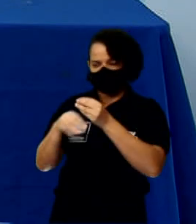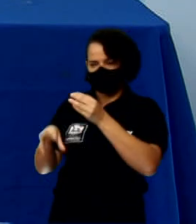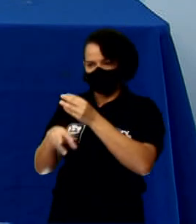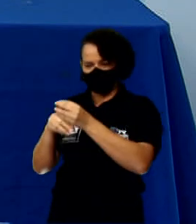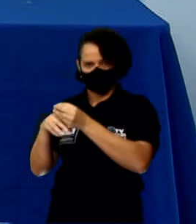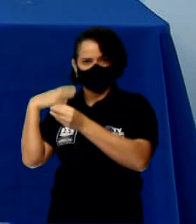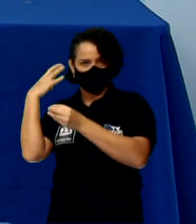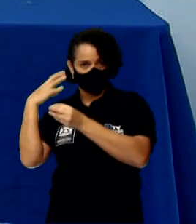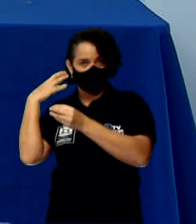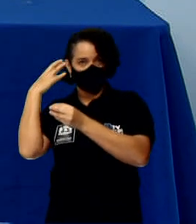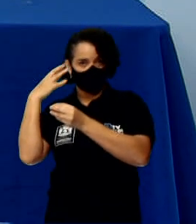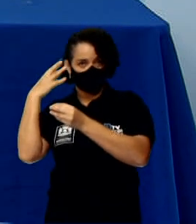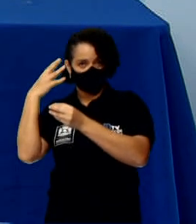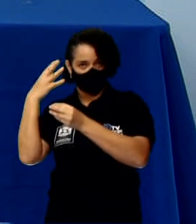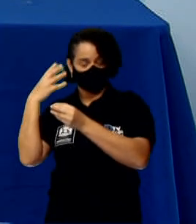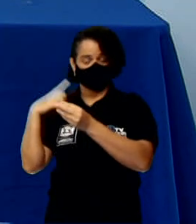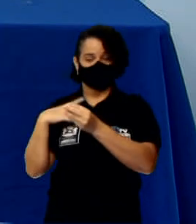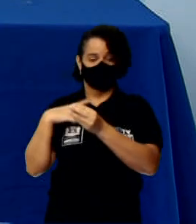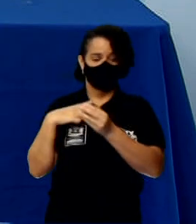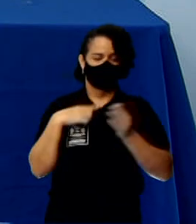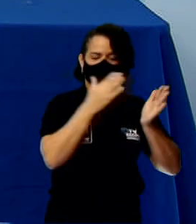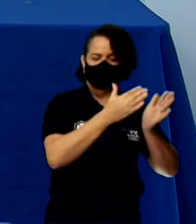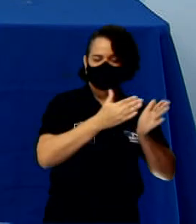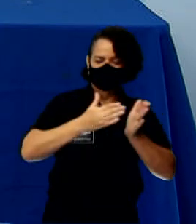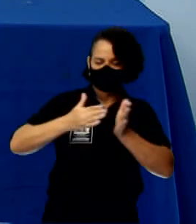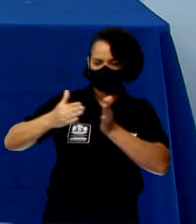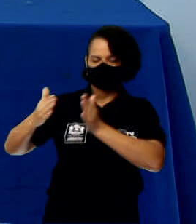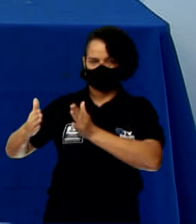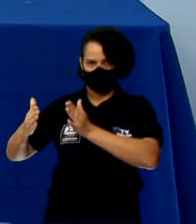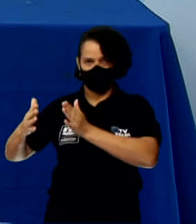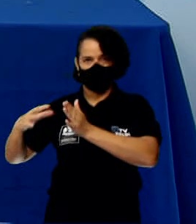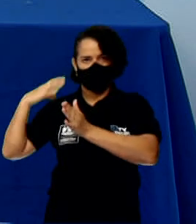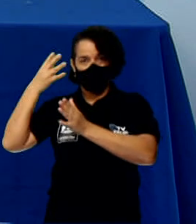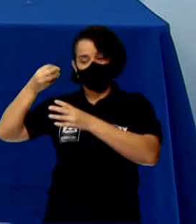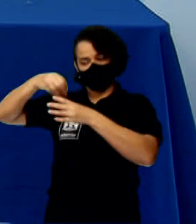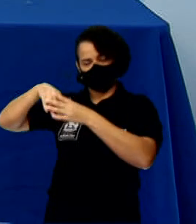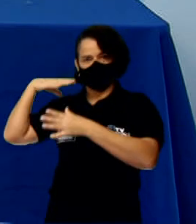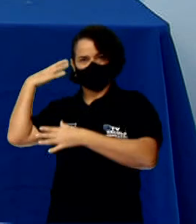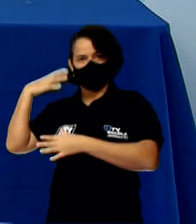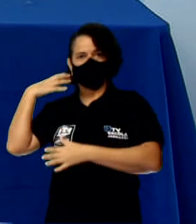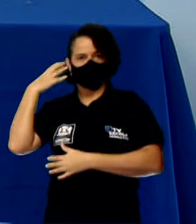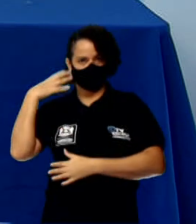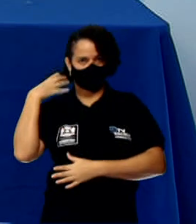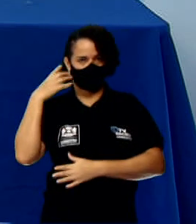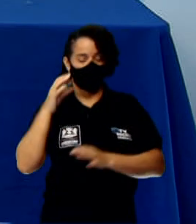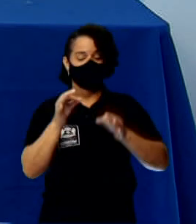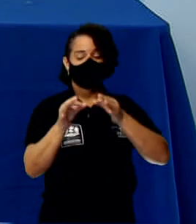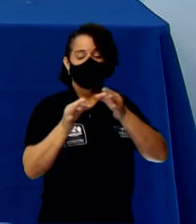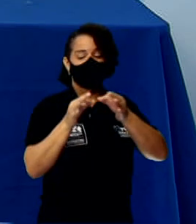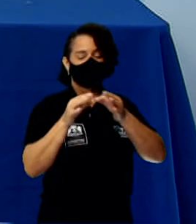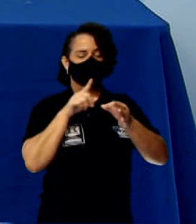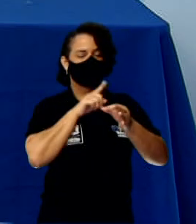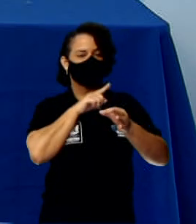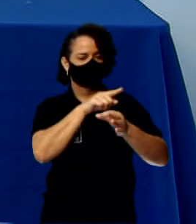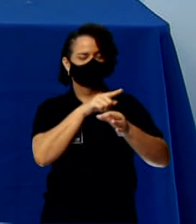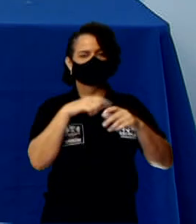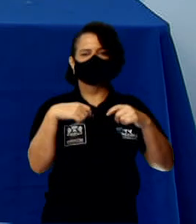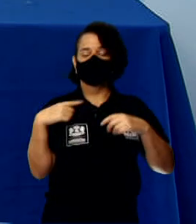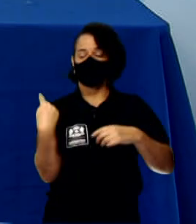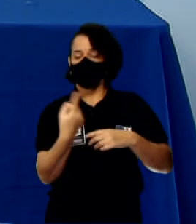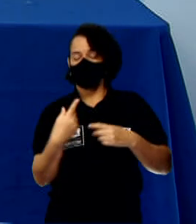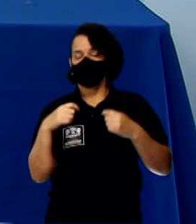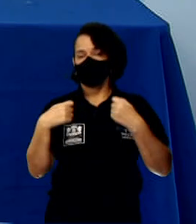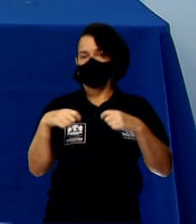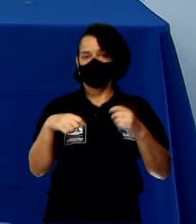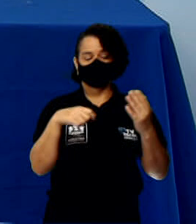trazer uma ordem dentro da execução musical e para organizar essa ordem a gente pode